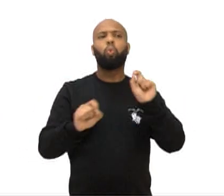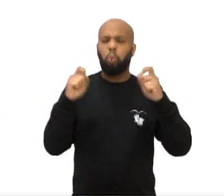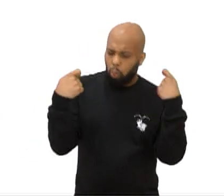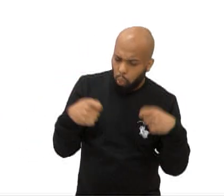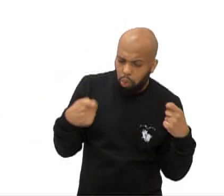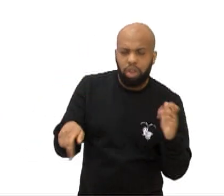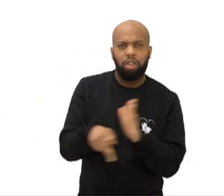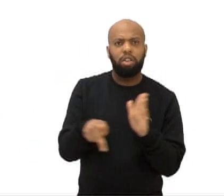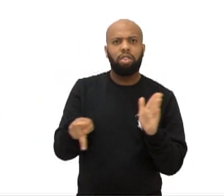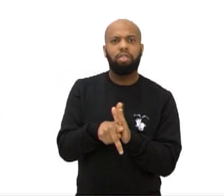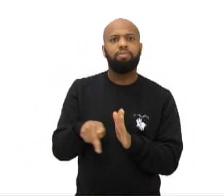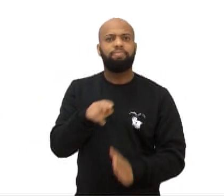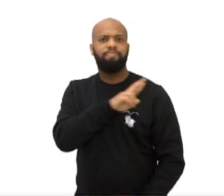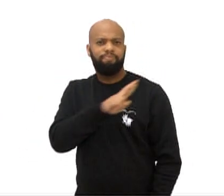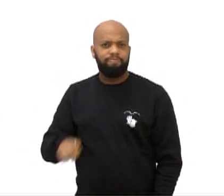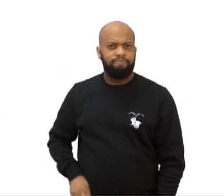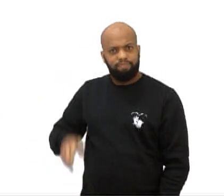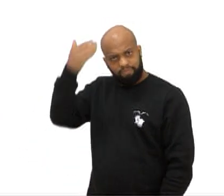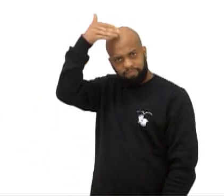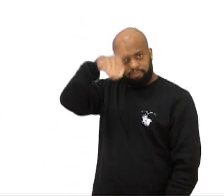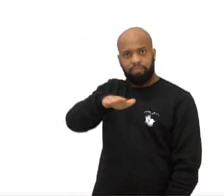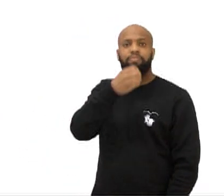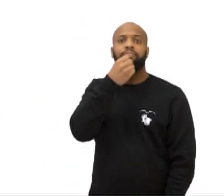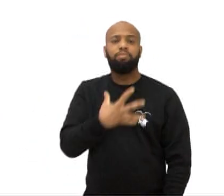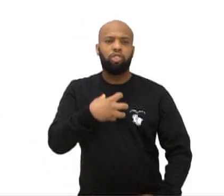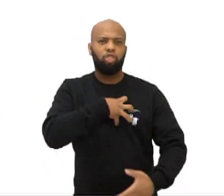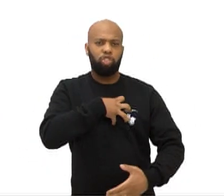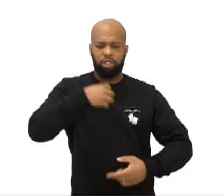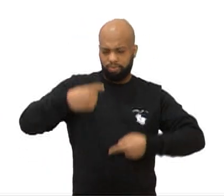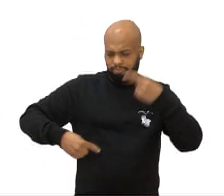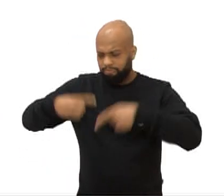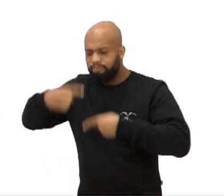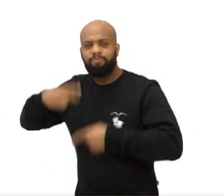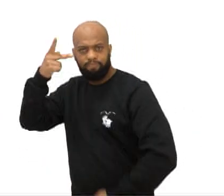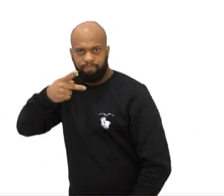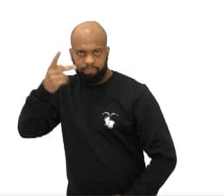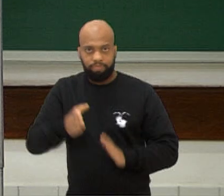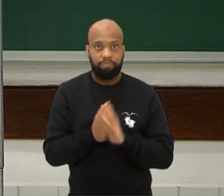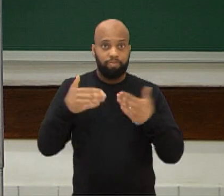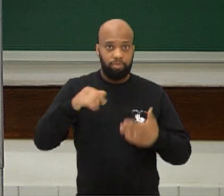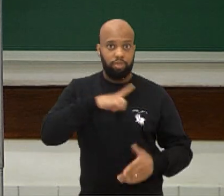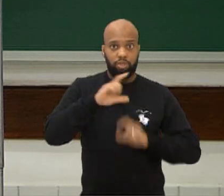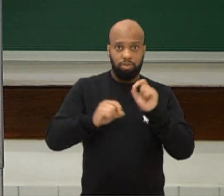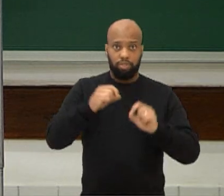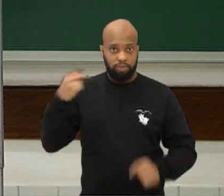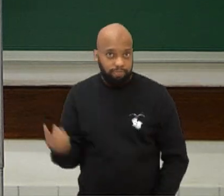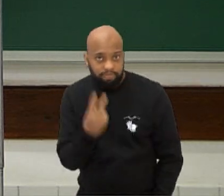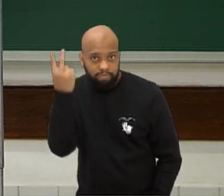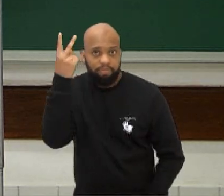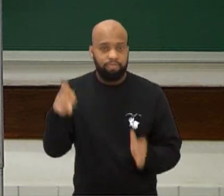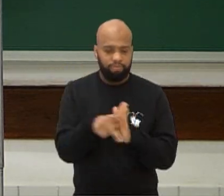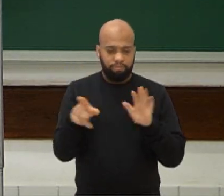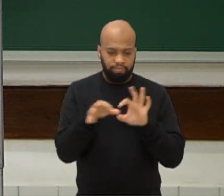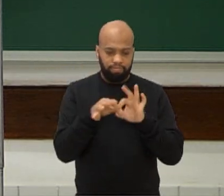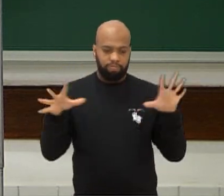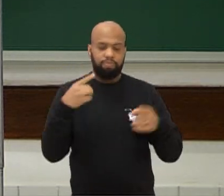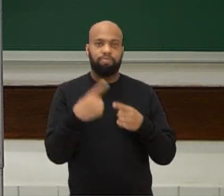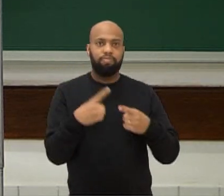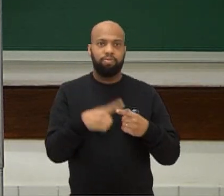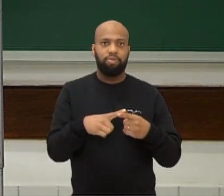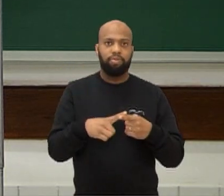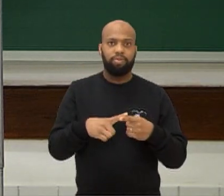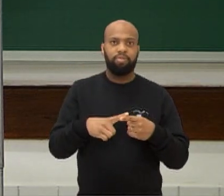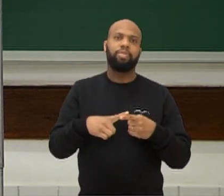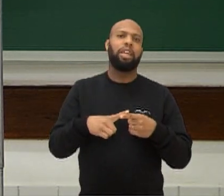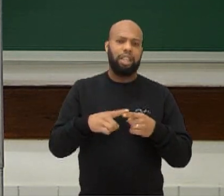necessário para que uma república seja boa politicamente? Então, nós já vimos, ele valoriza a liberdade, porque a liberdade vai fazer com